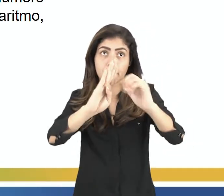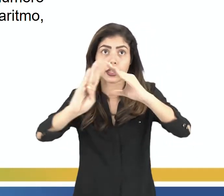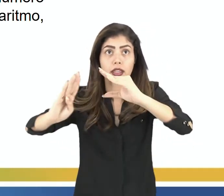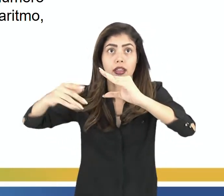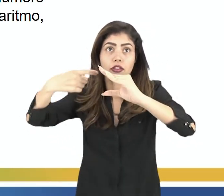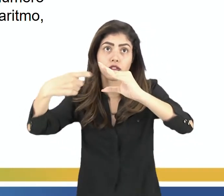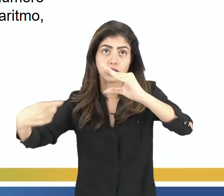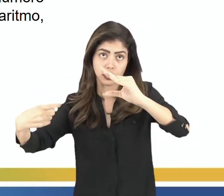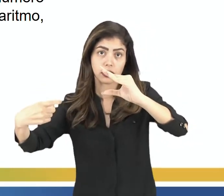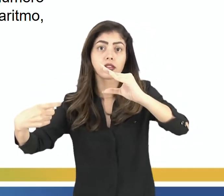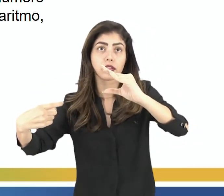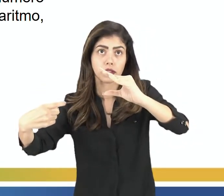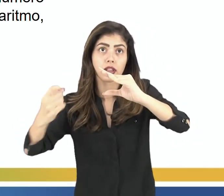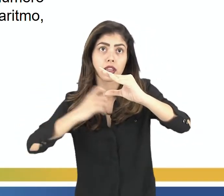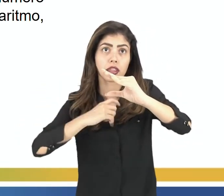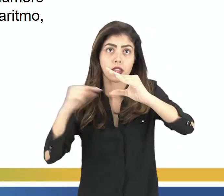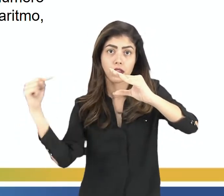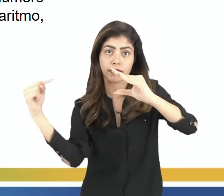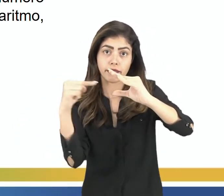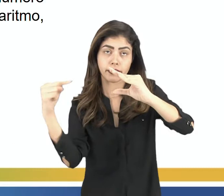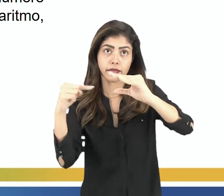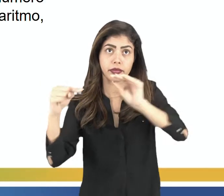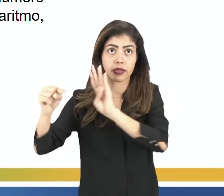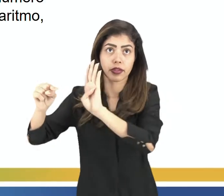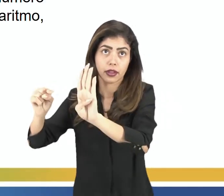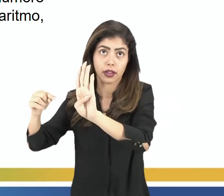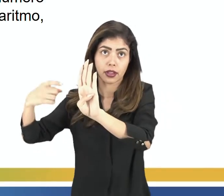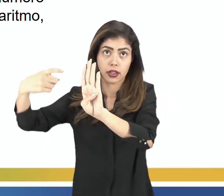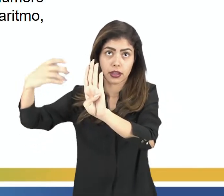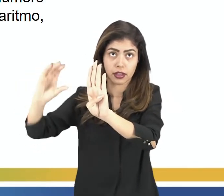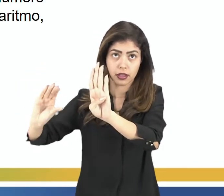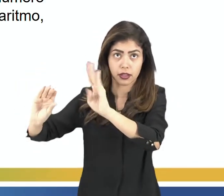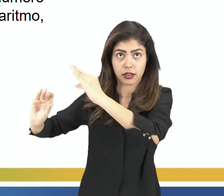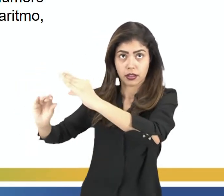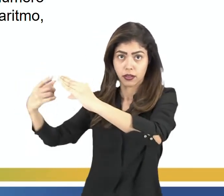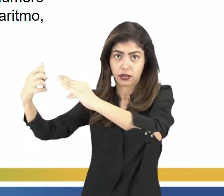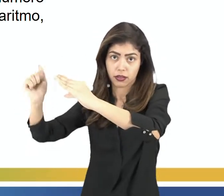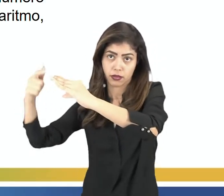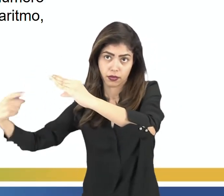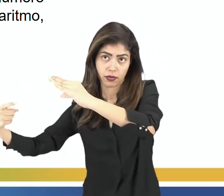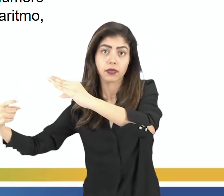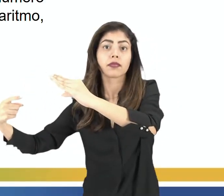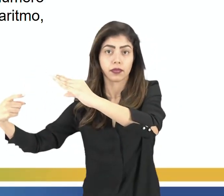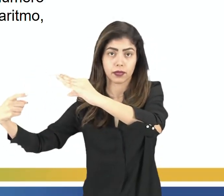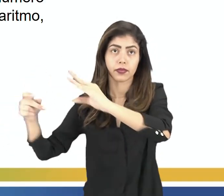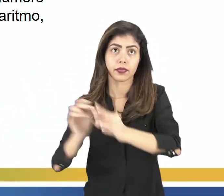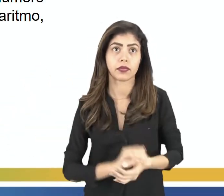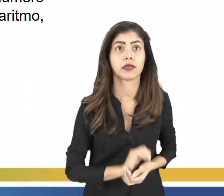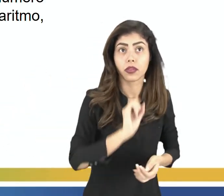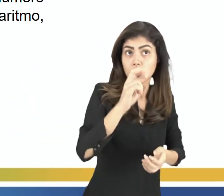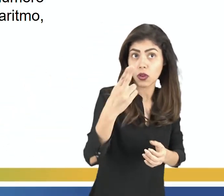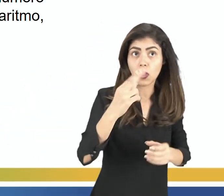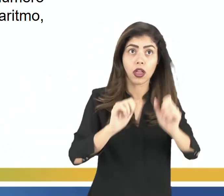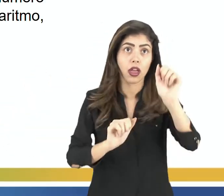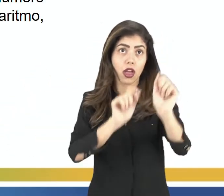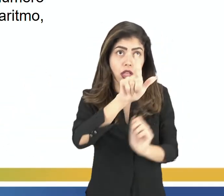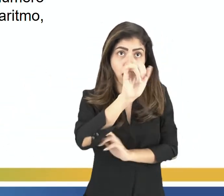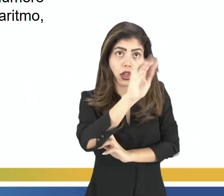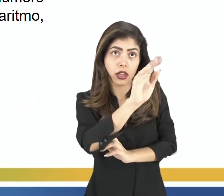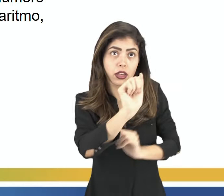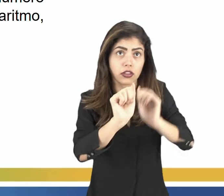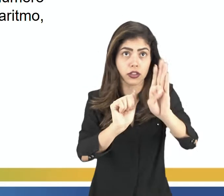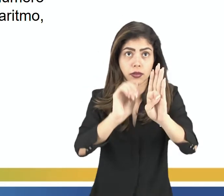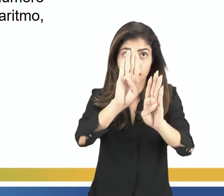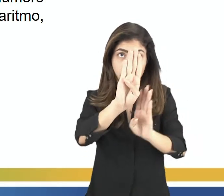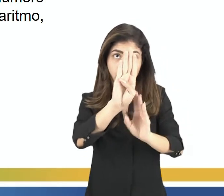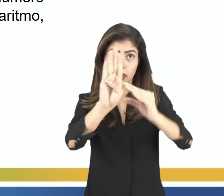que x. Temos que se somente se, né, b menor que ax, ou log de b